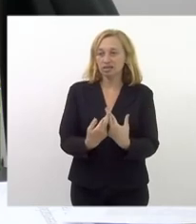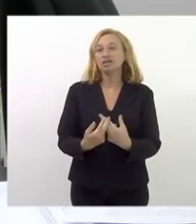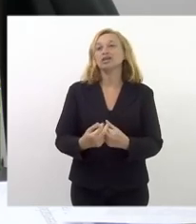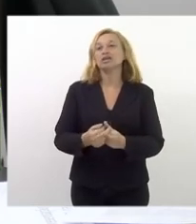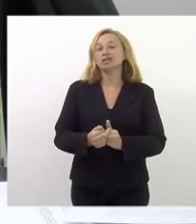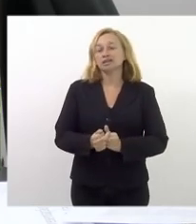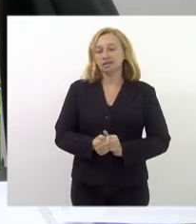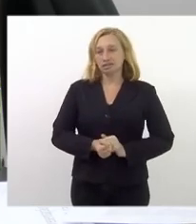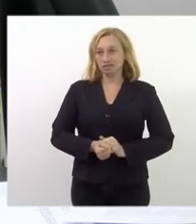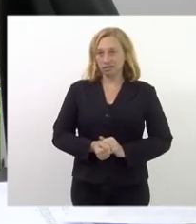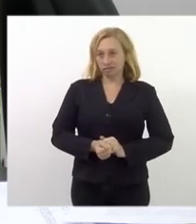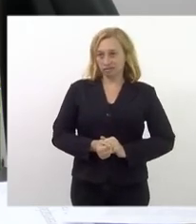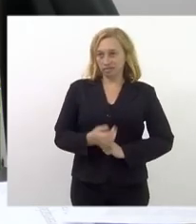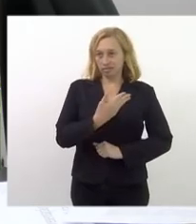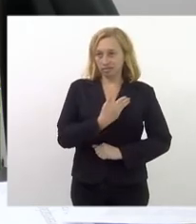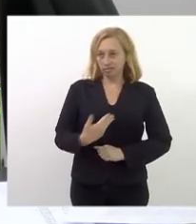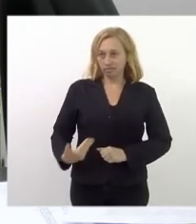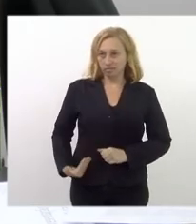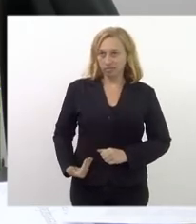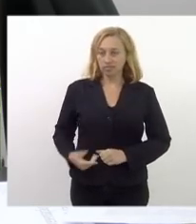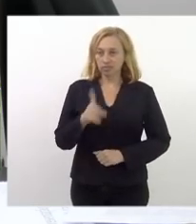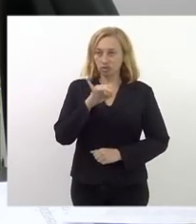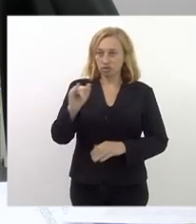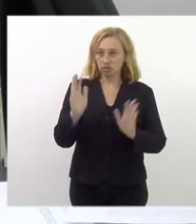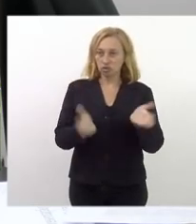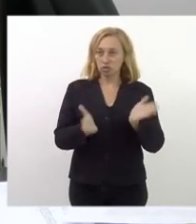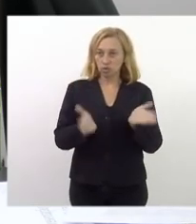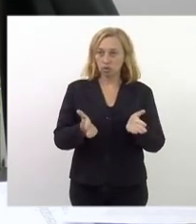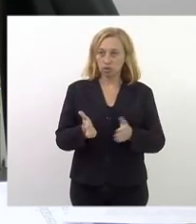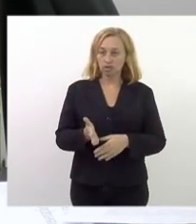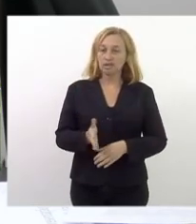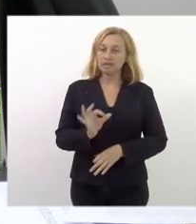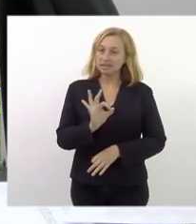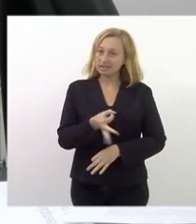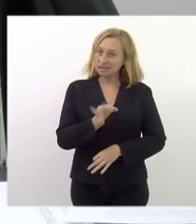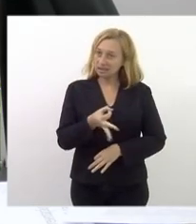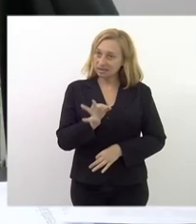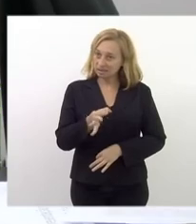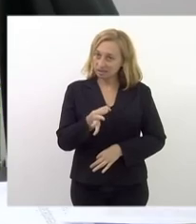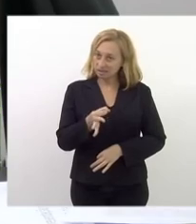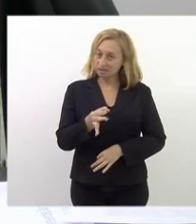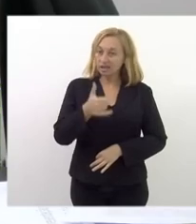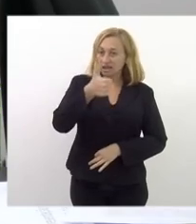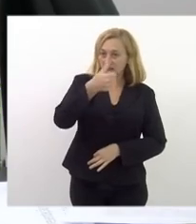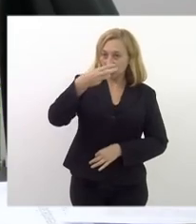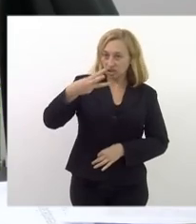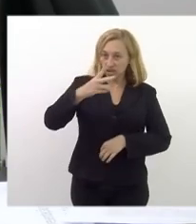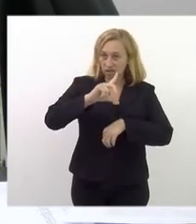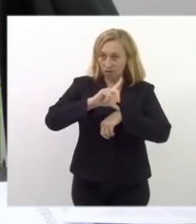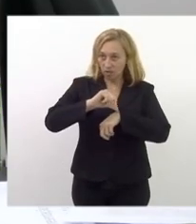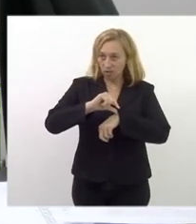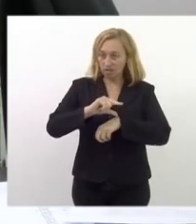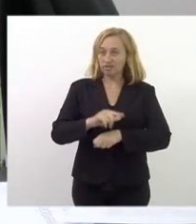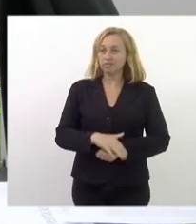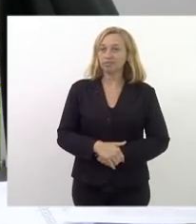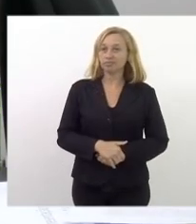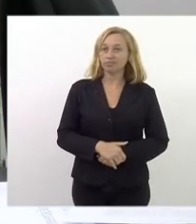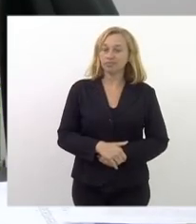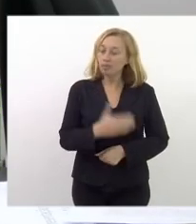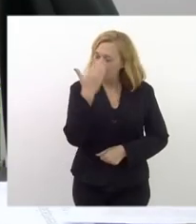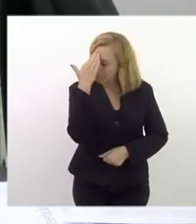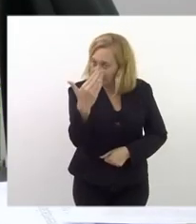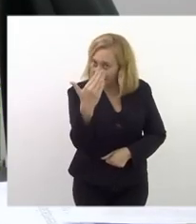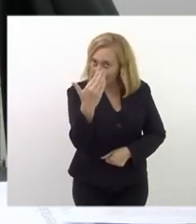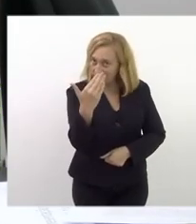nossa audiência pública no dia de hoje, exatamente às 13 horas.